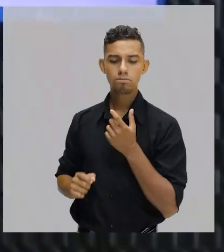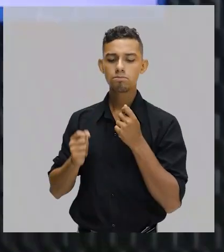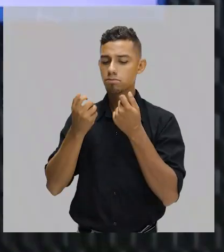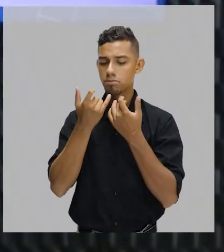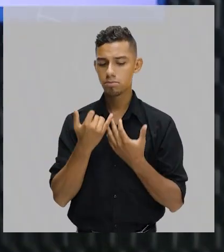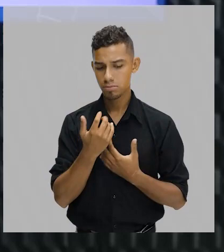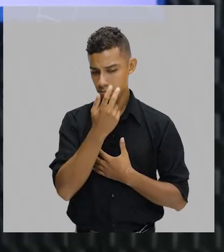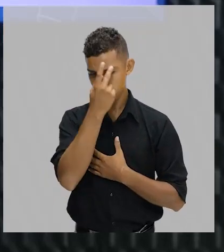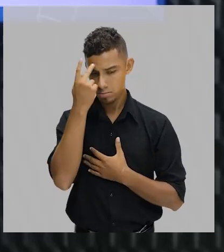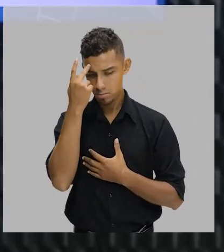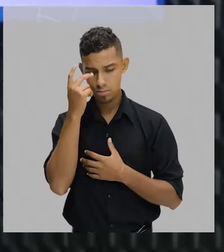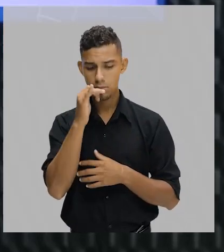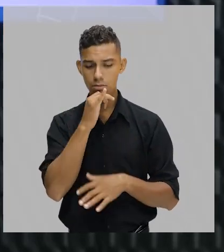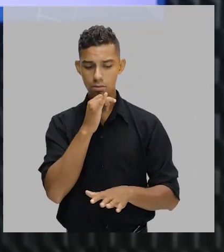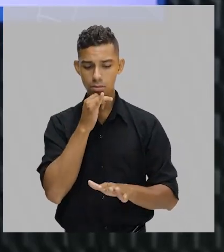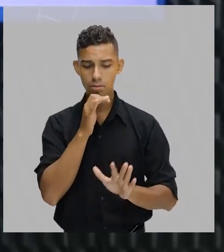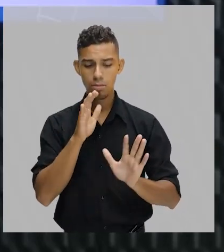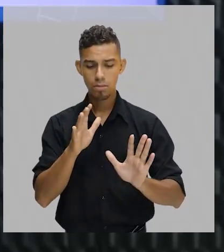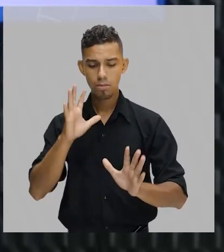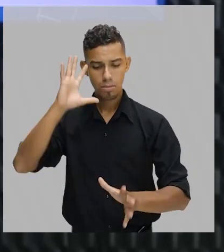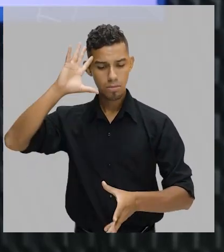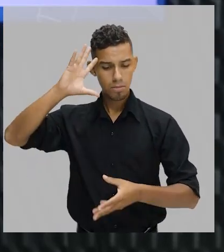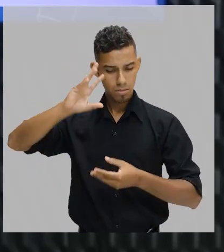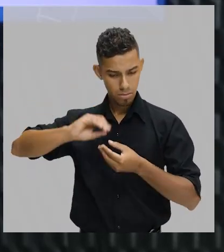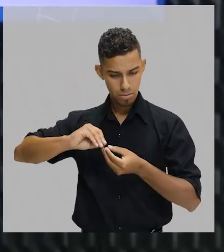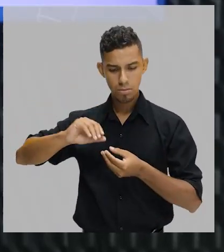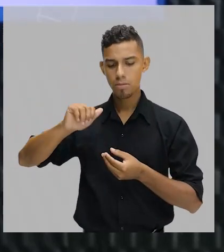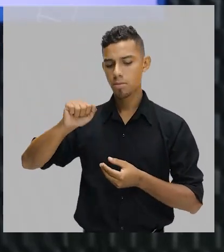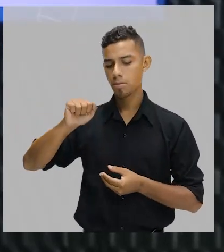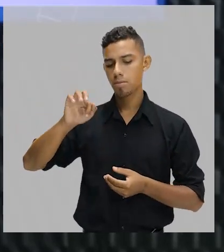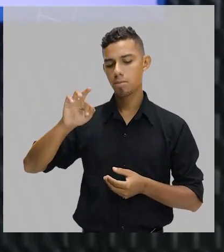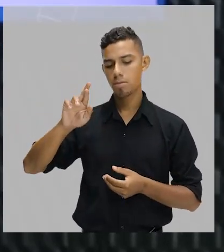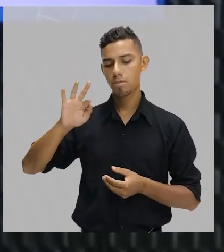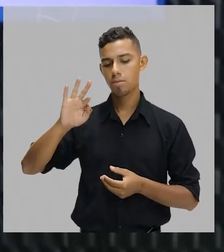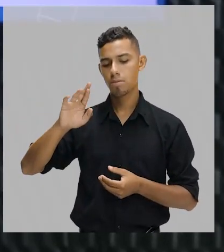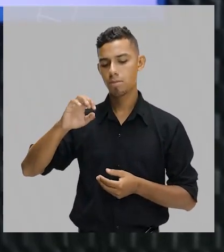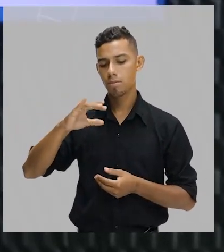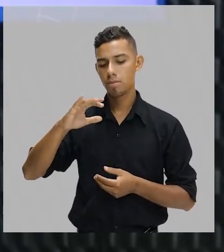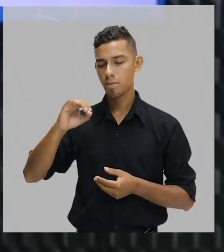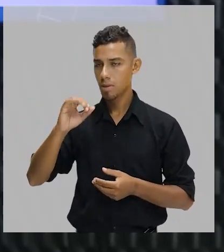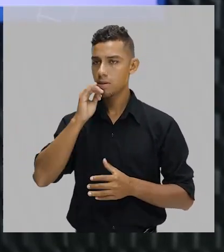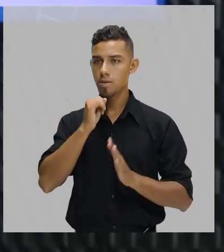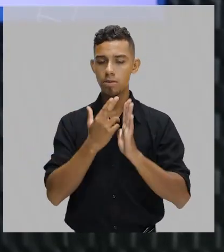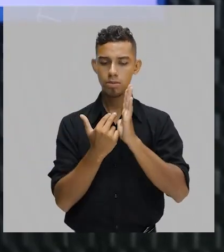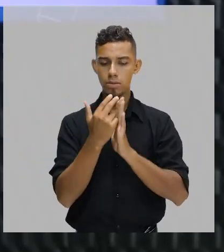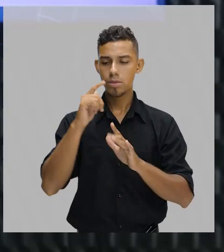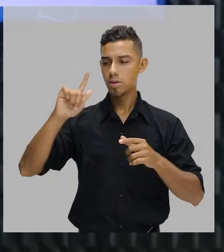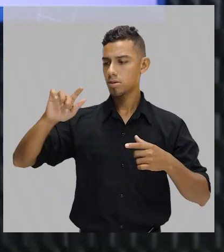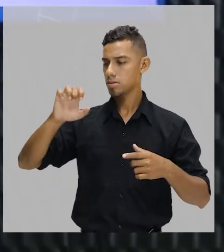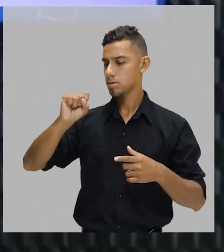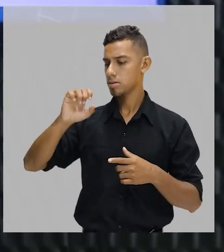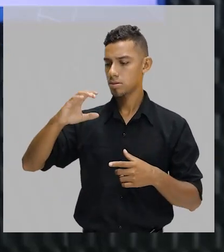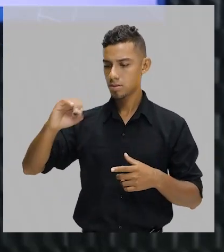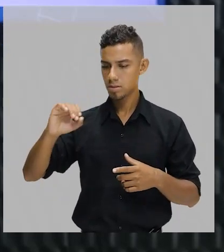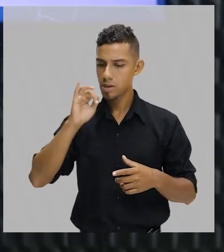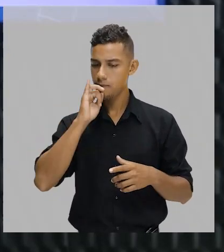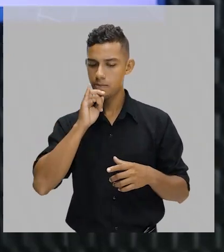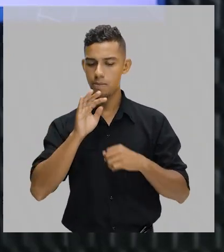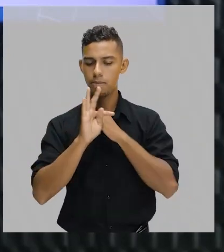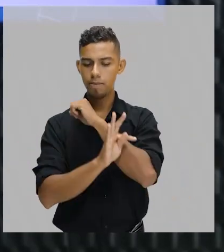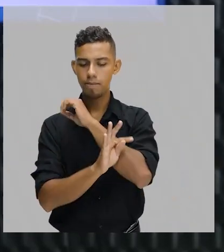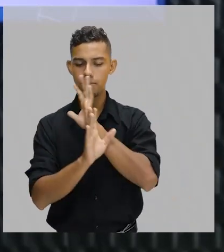É uma pintura onde você reveste uma superfície com gesso e pinta sobre essa superfície utilizando geralmente a têmpera, que é